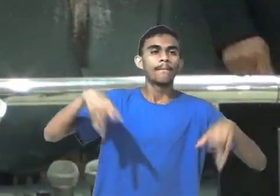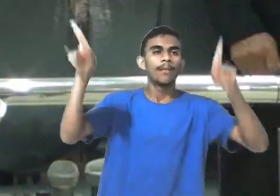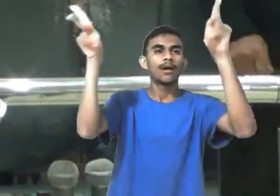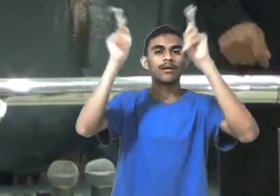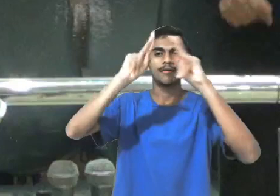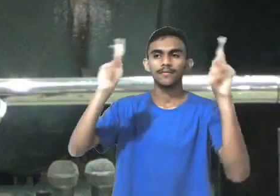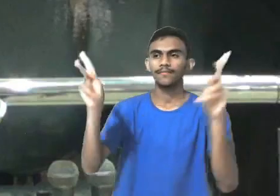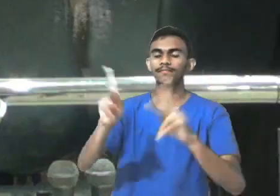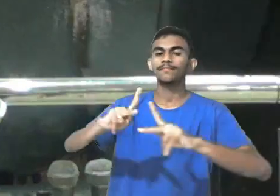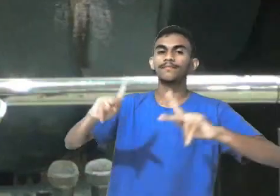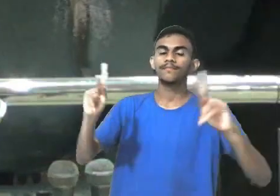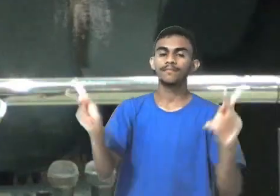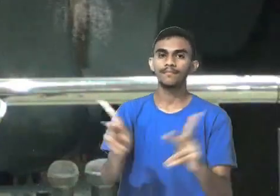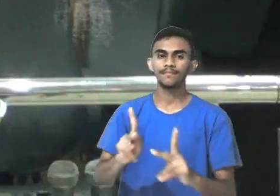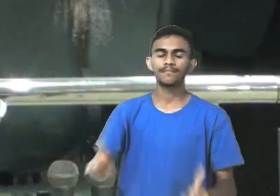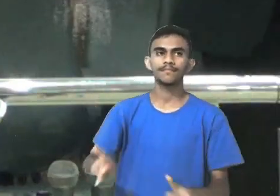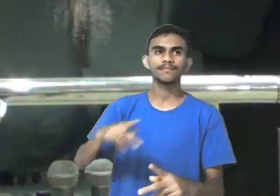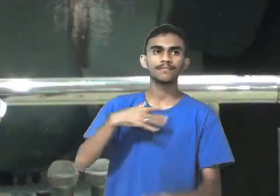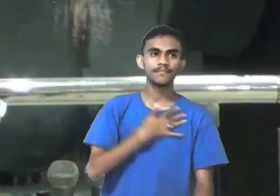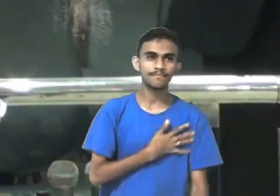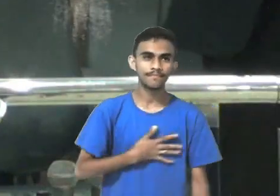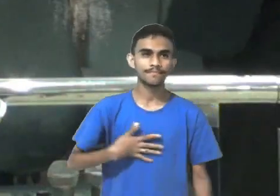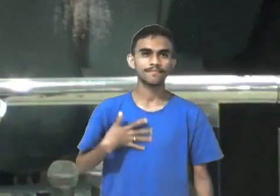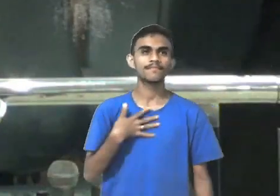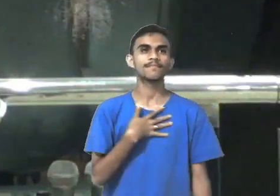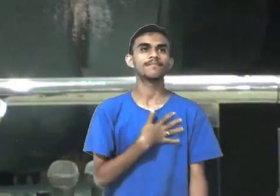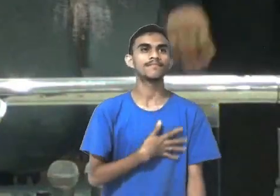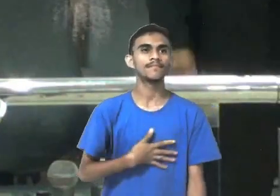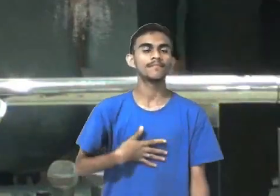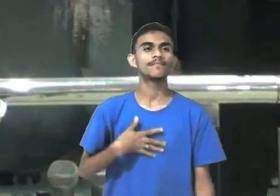gozo, paz, consolação.